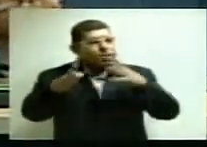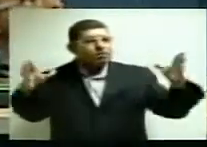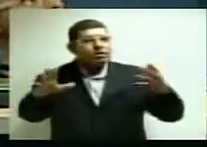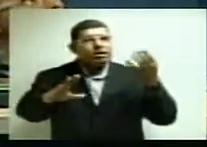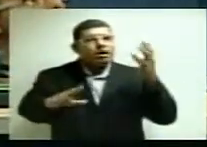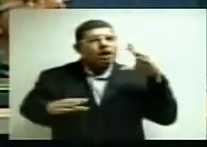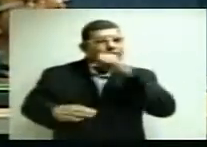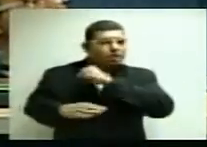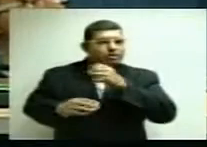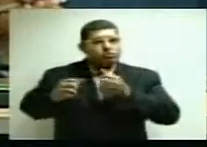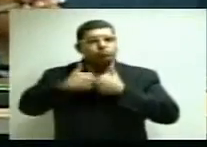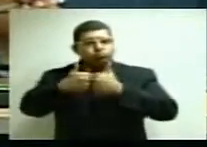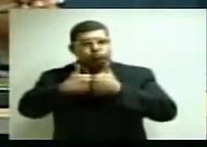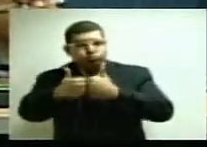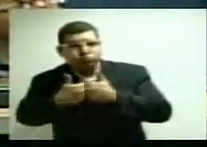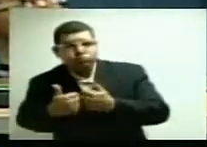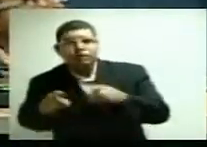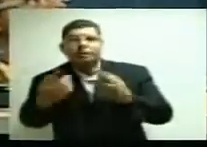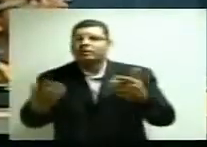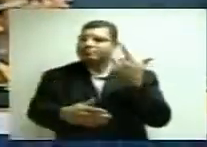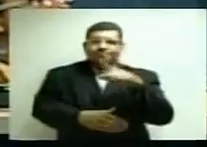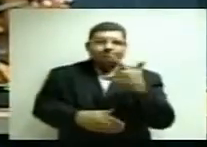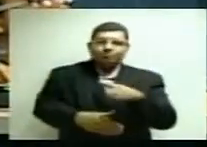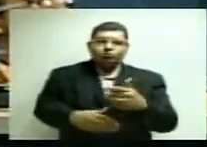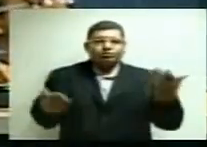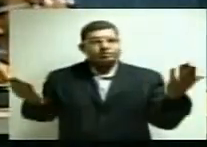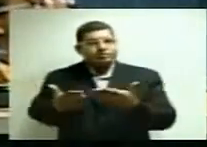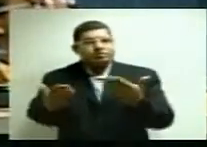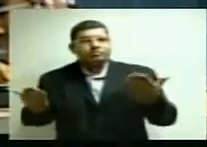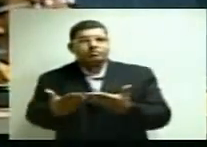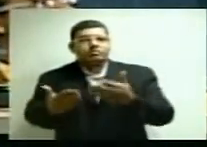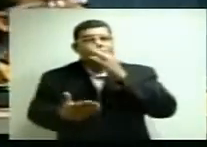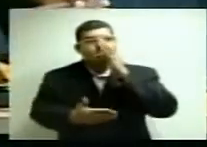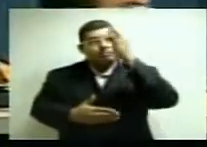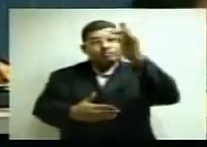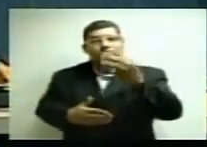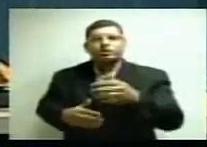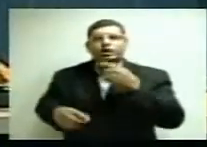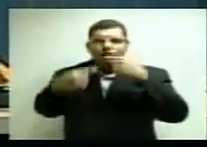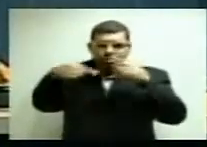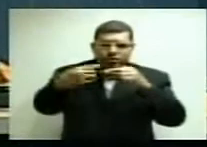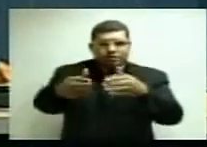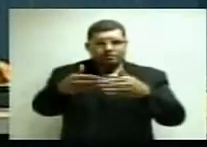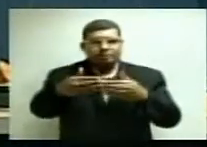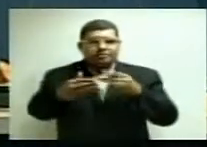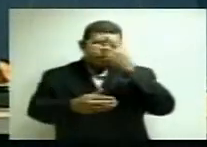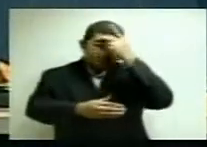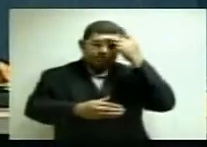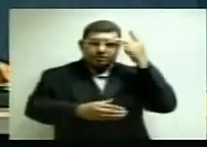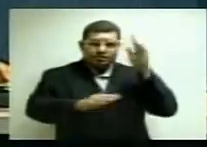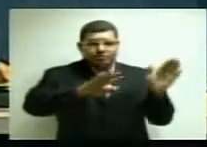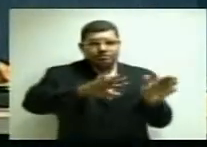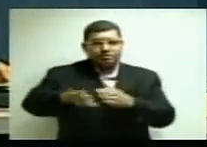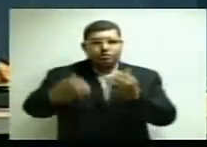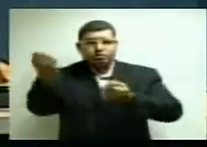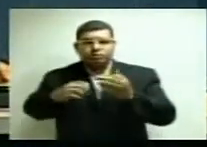velocidade média da frota de ônibus, mas não é para hoje o discurso de pedir que as pessoas deixem